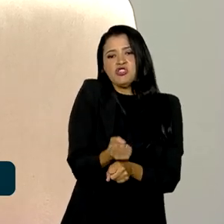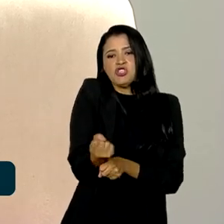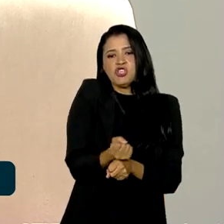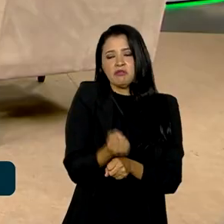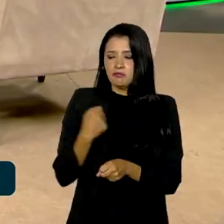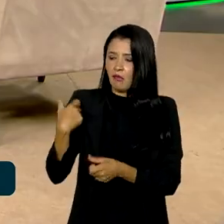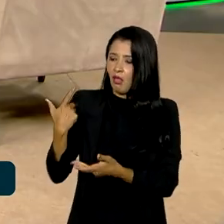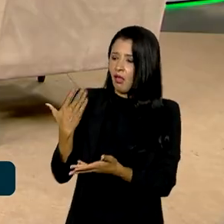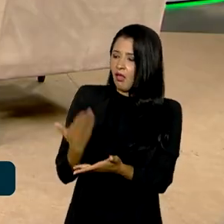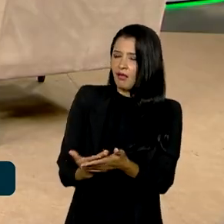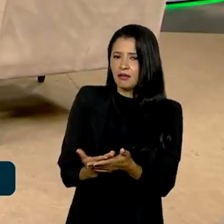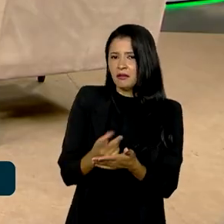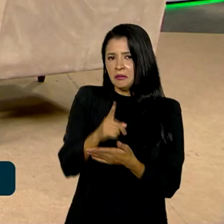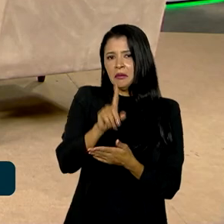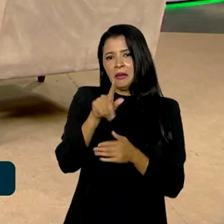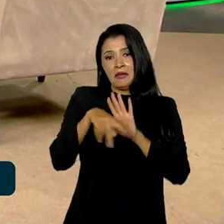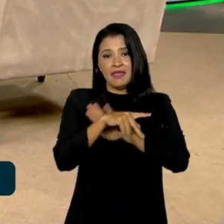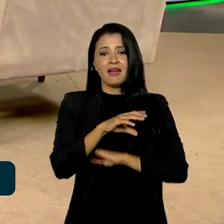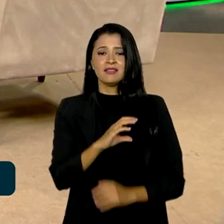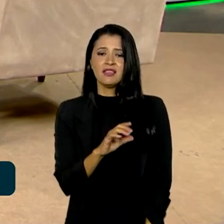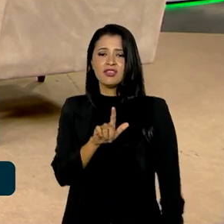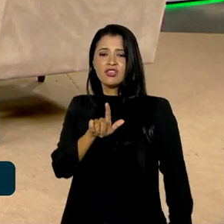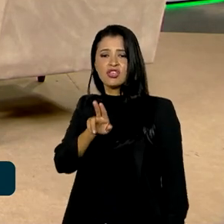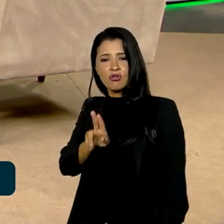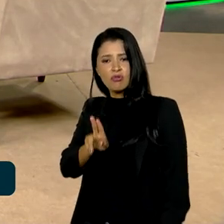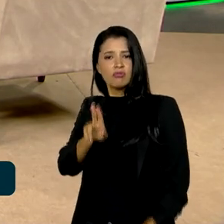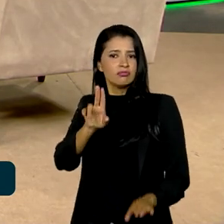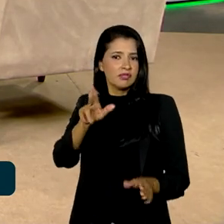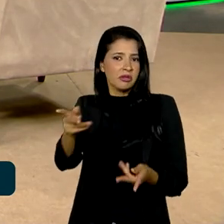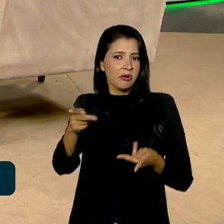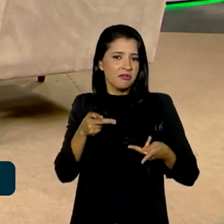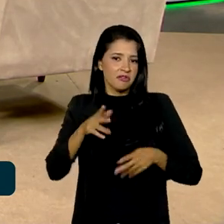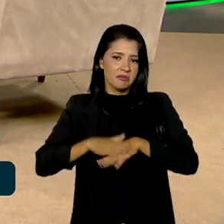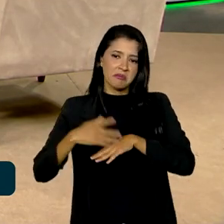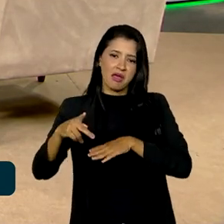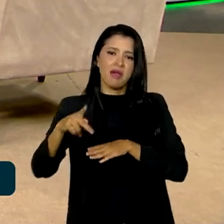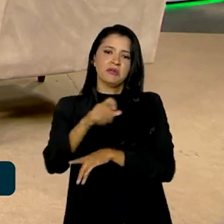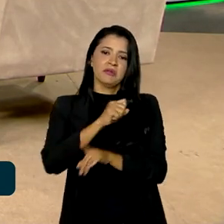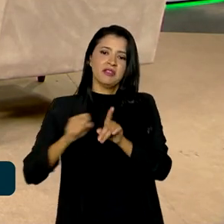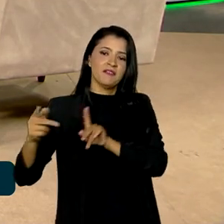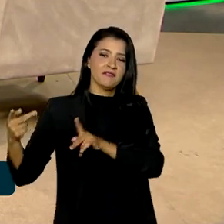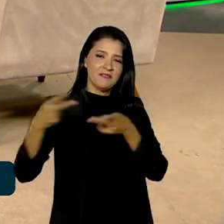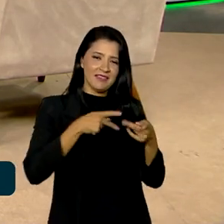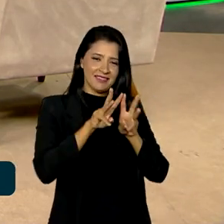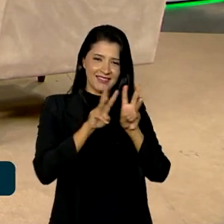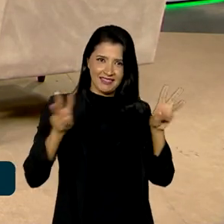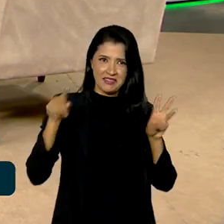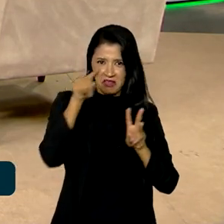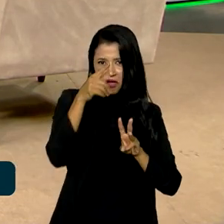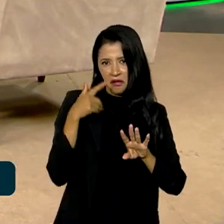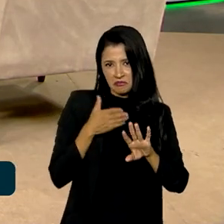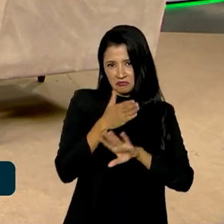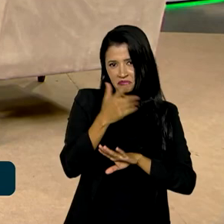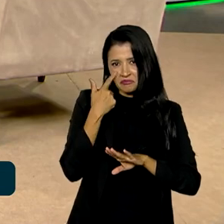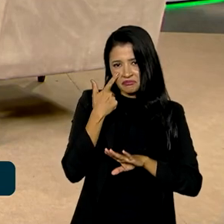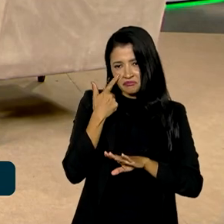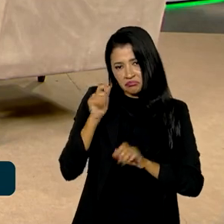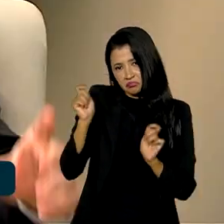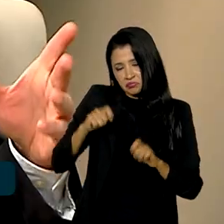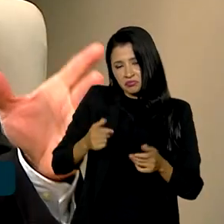aí da CGU e fazer um convite para a sociedade visitar o Portal da Transparência, também fazer a sua